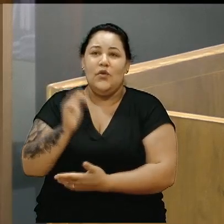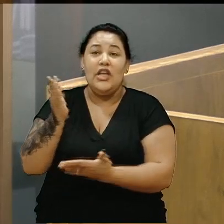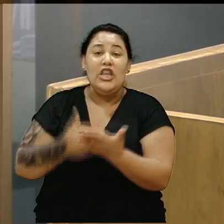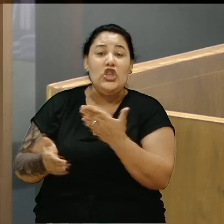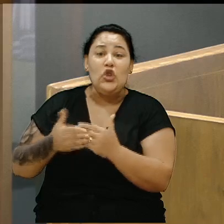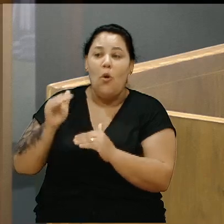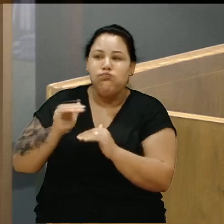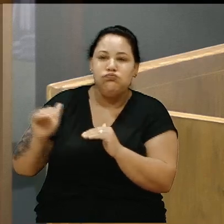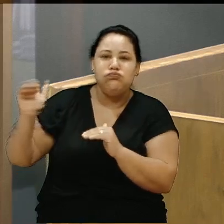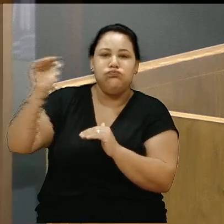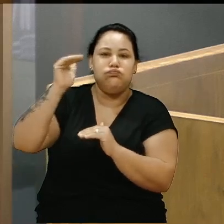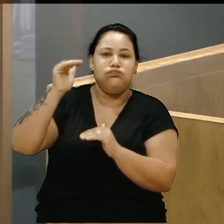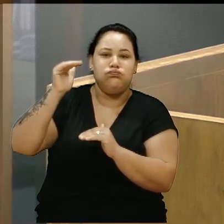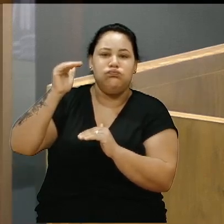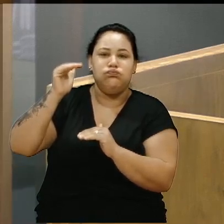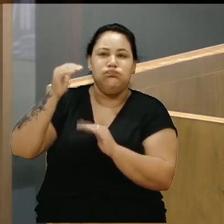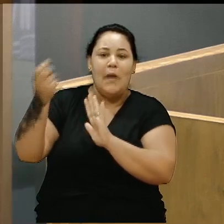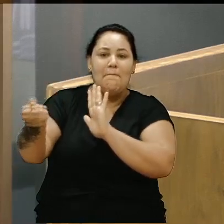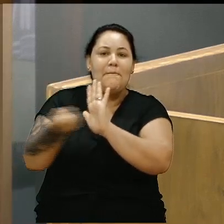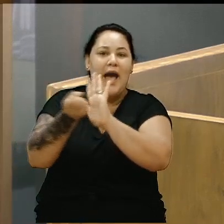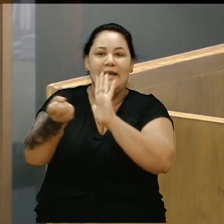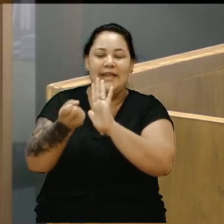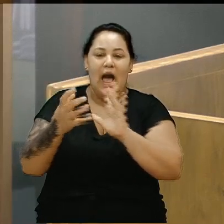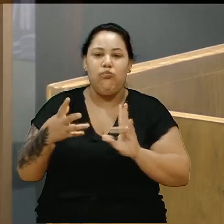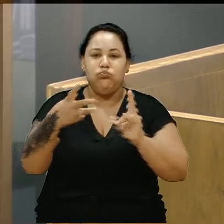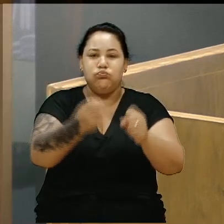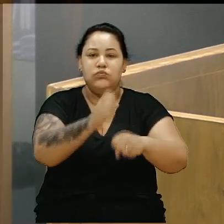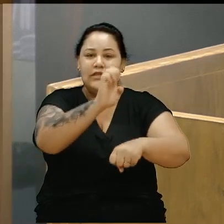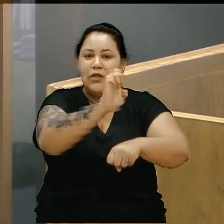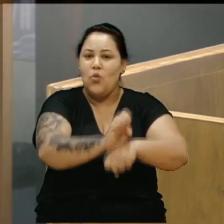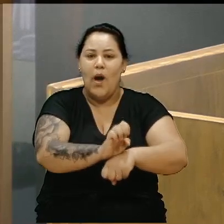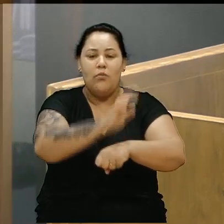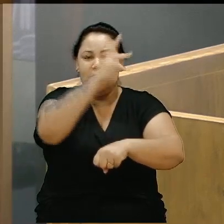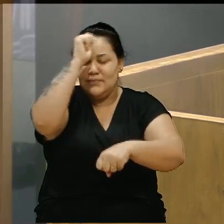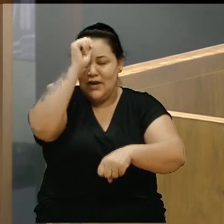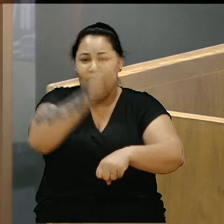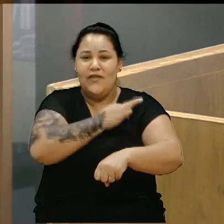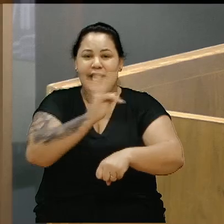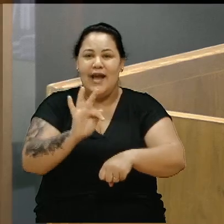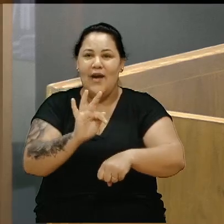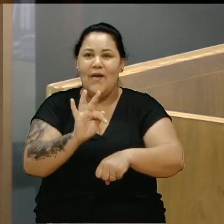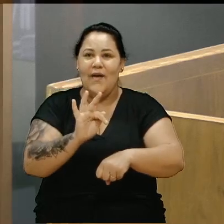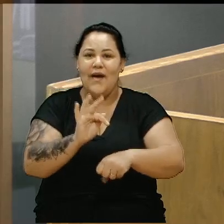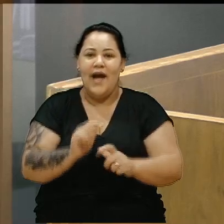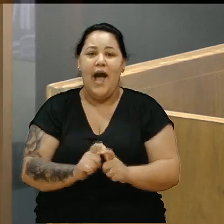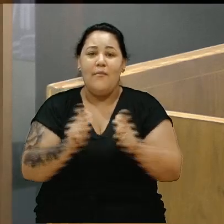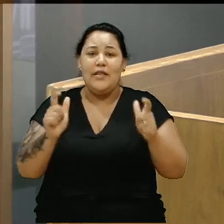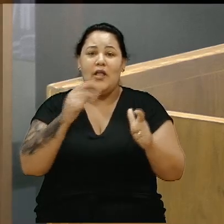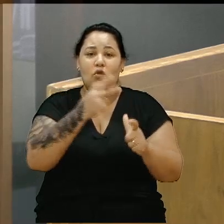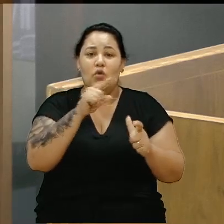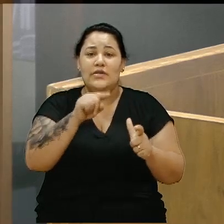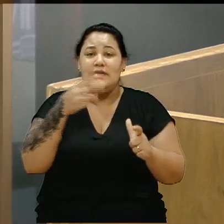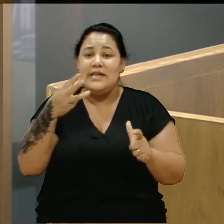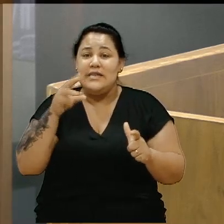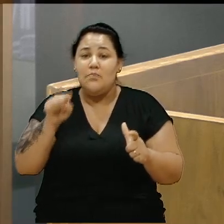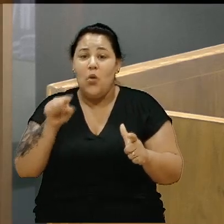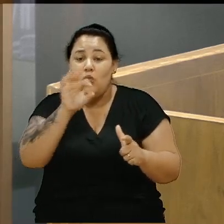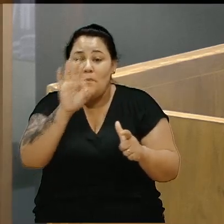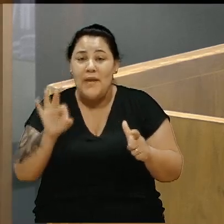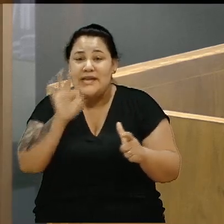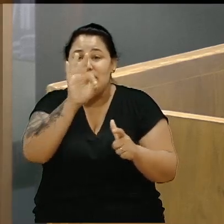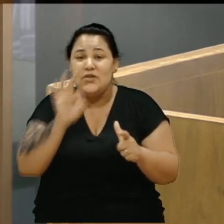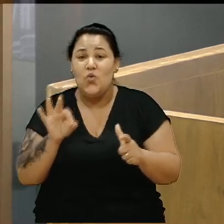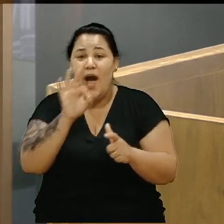esferas da sociedade, seja municipal, estadual e federal, aumentar 2 ou 3 pontos percentuais para